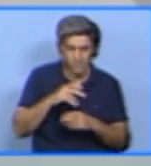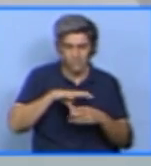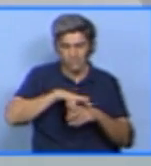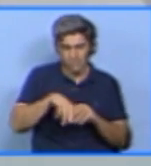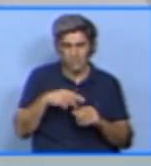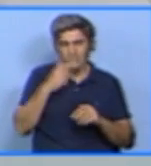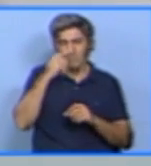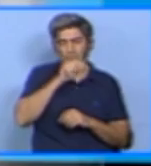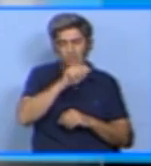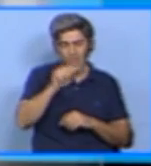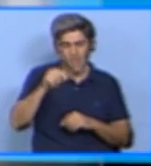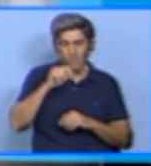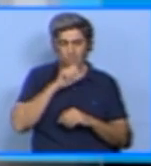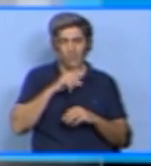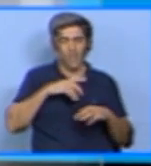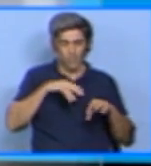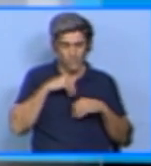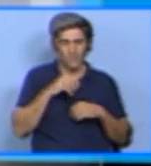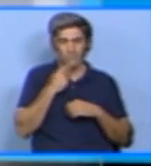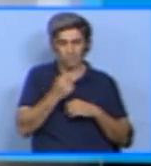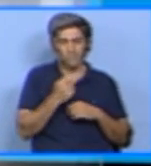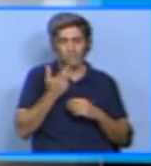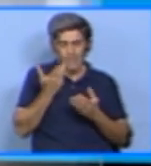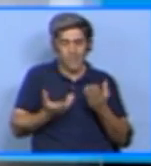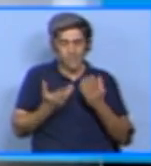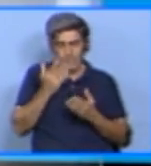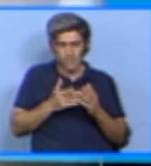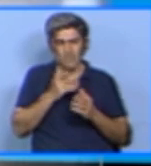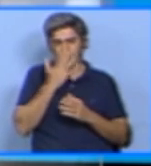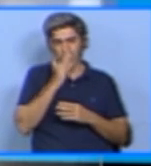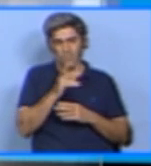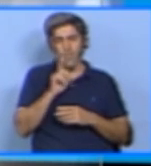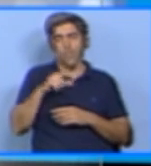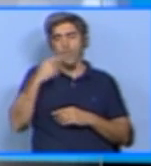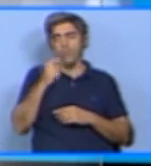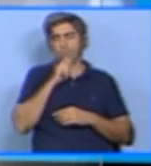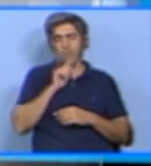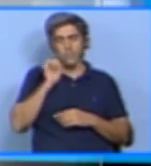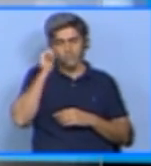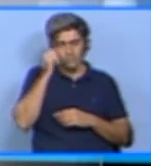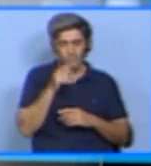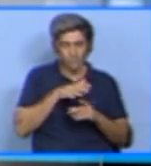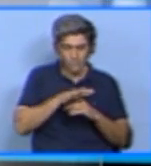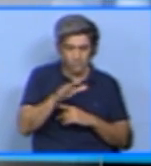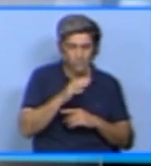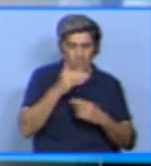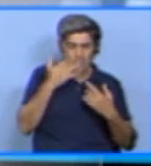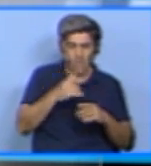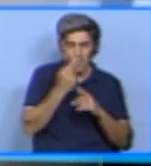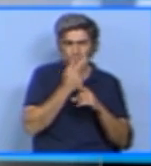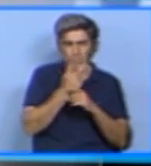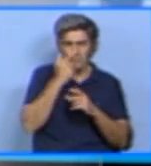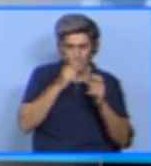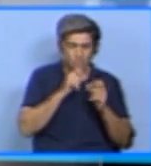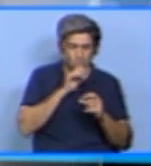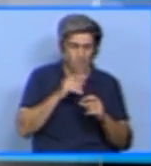existirão pessoas, enfim, que conseguem assumir e manter um equilíbrio diante dessa atitude e outras que isso pode provocar a própria maldade na pessoa, não é? Sim, porque posso